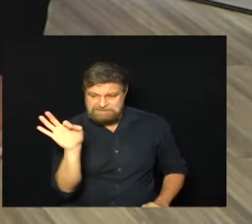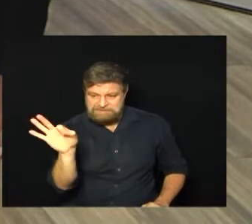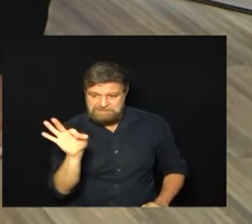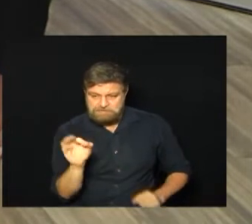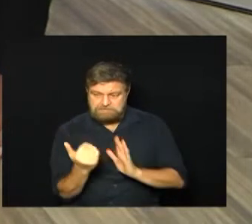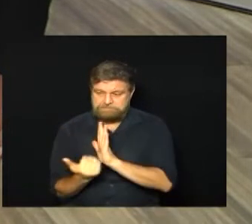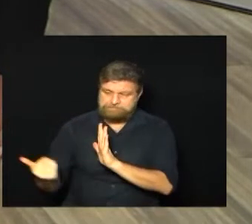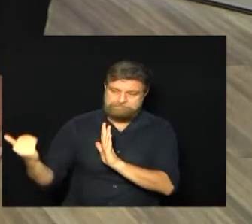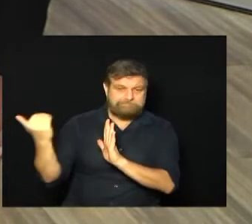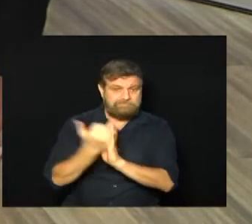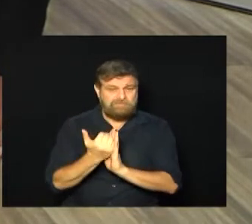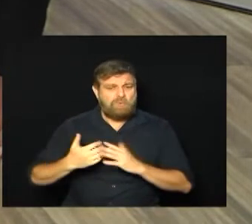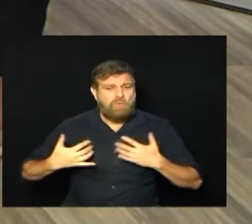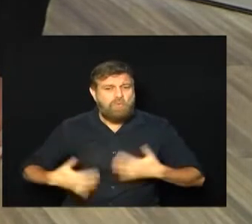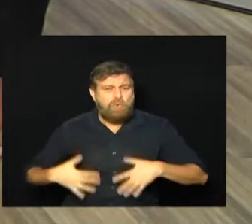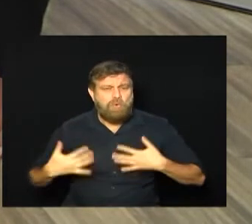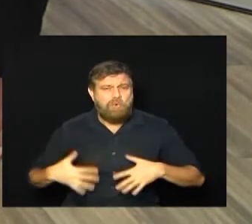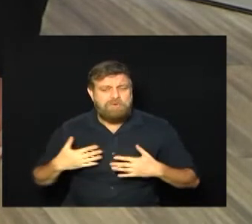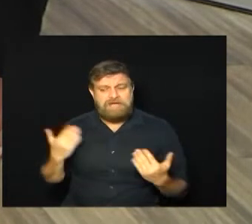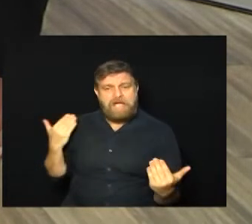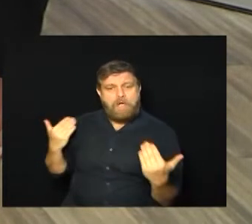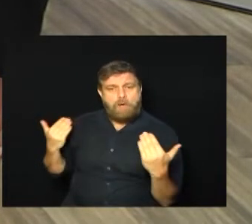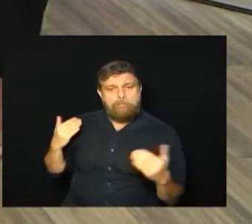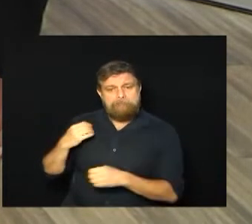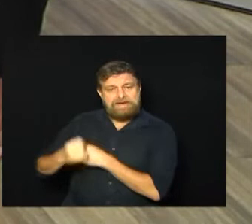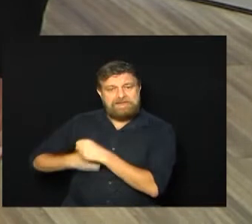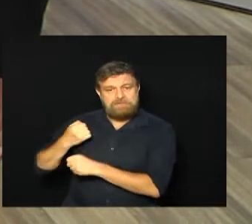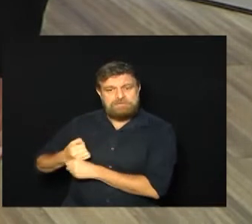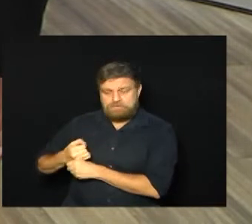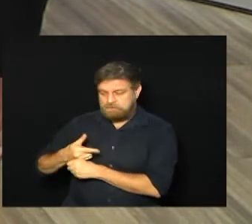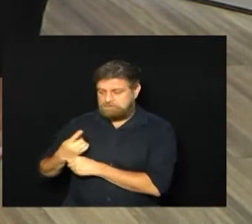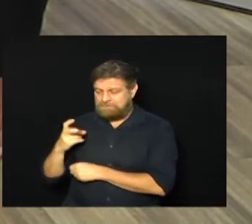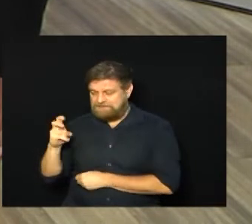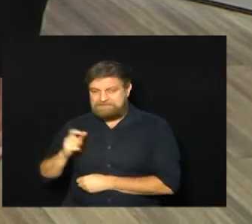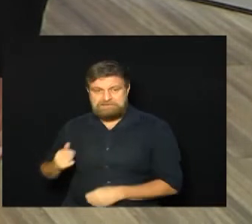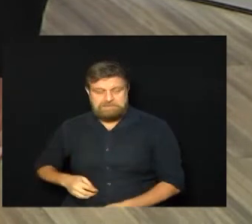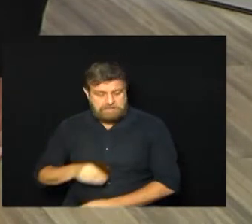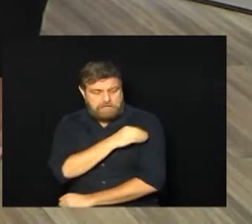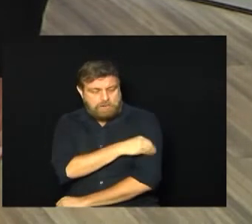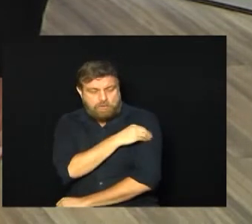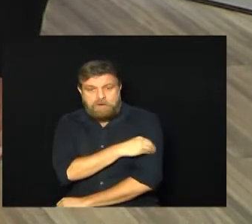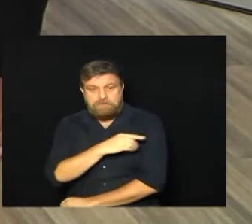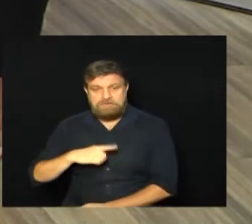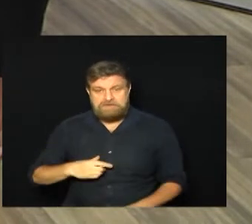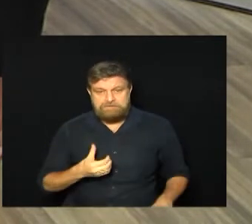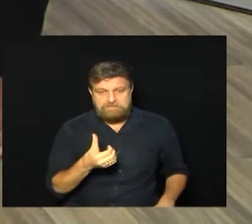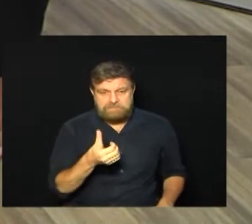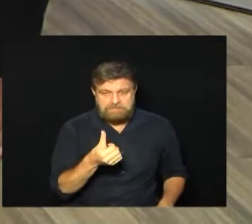10,06%. É a maior alta desde 2015. O etanol ficou